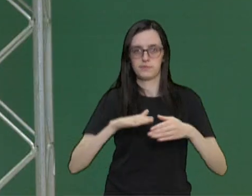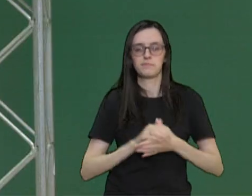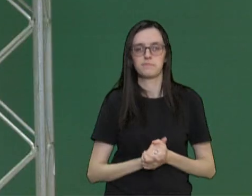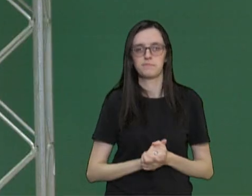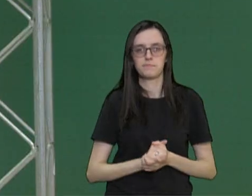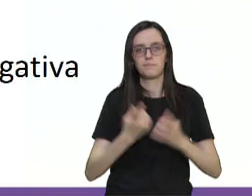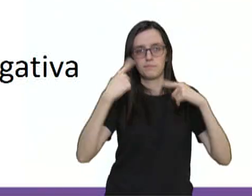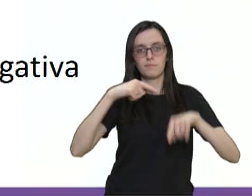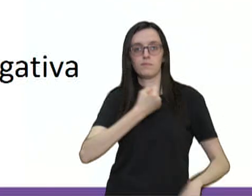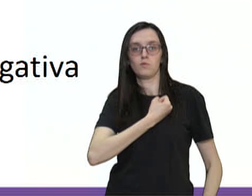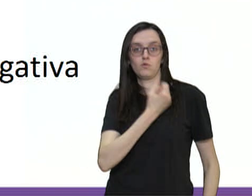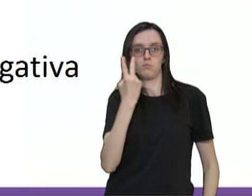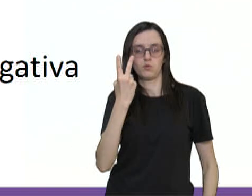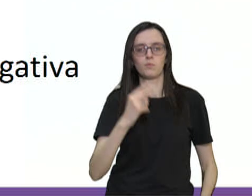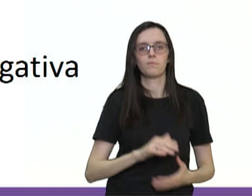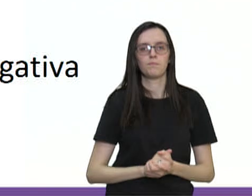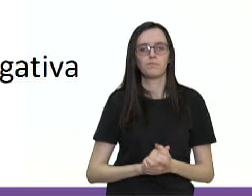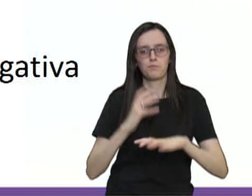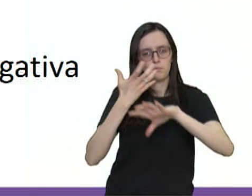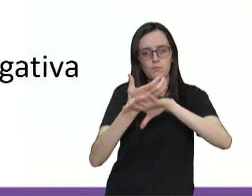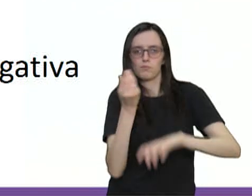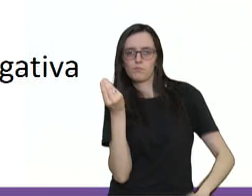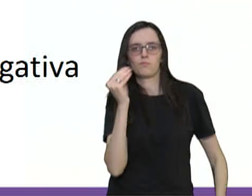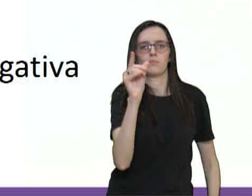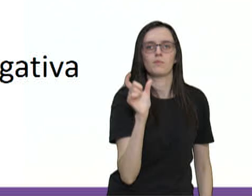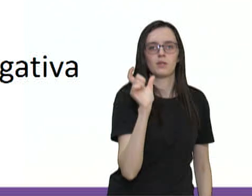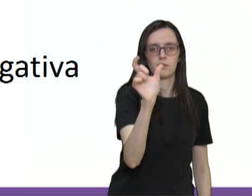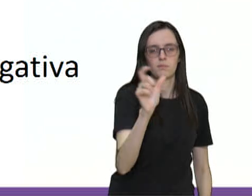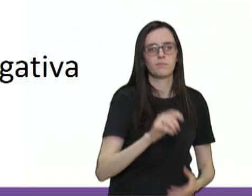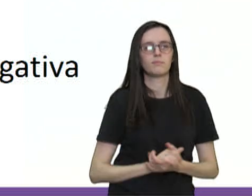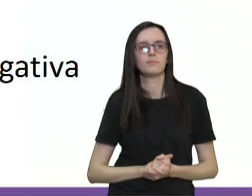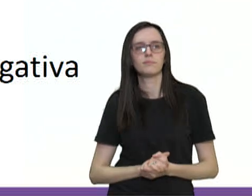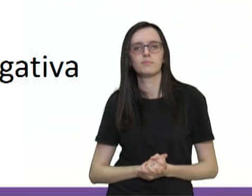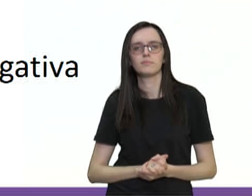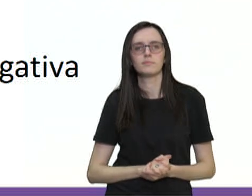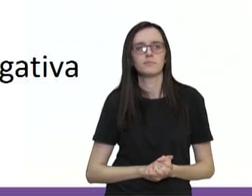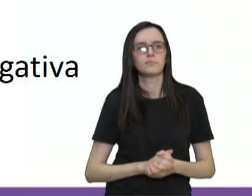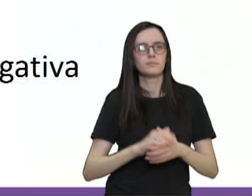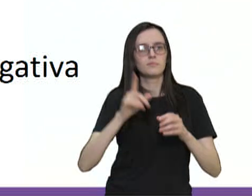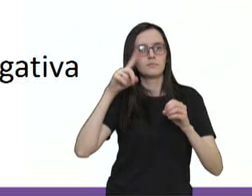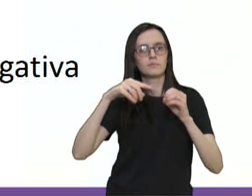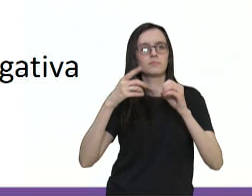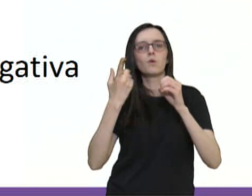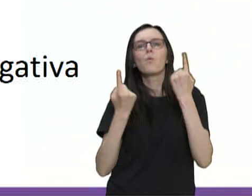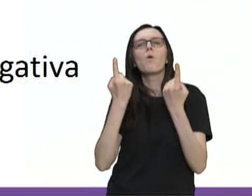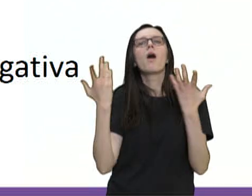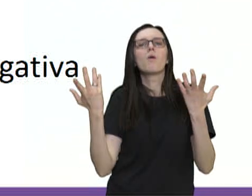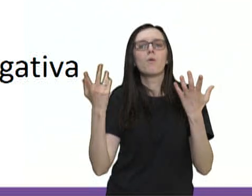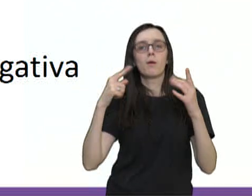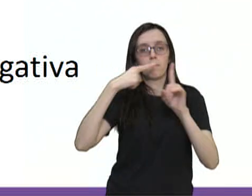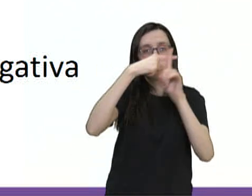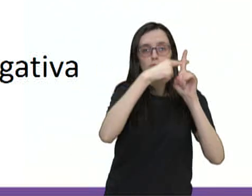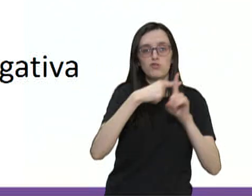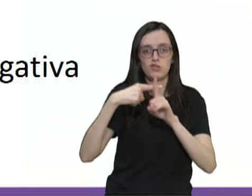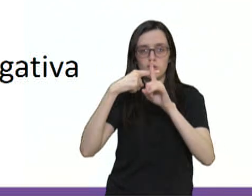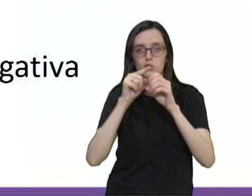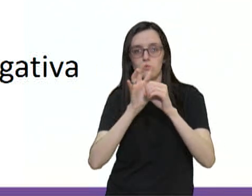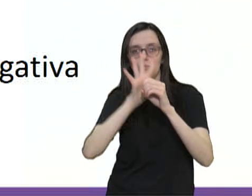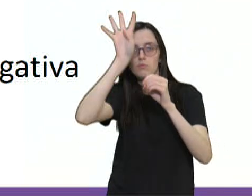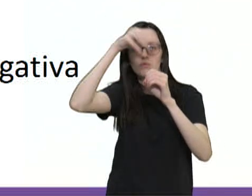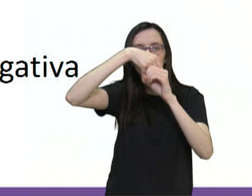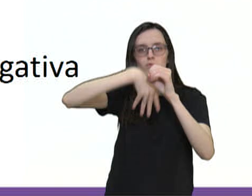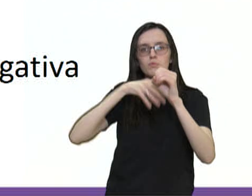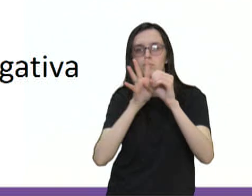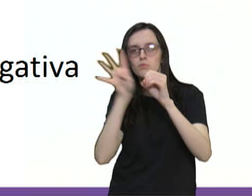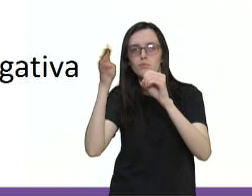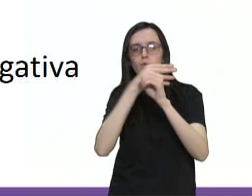2, complete. As linhas de campo elétrico de uma carga positiva divergem ou convergem? Né?